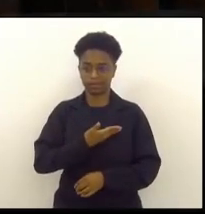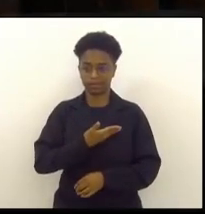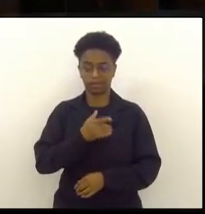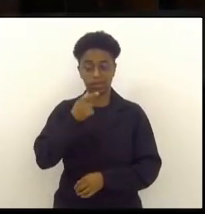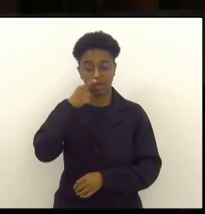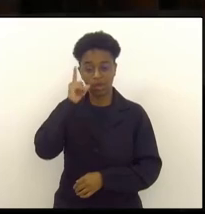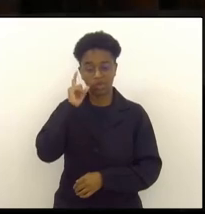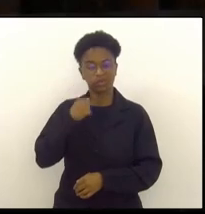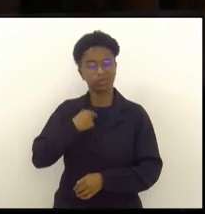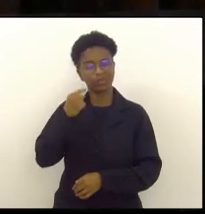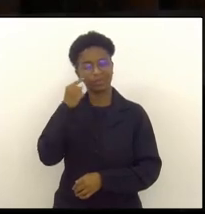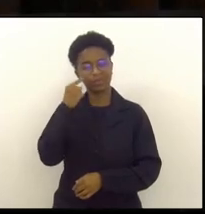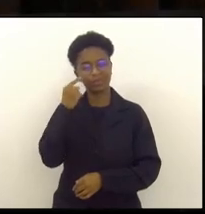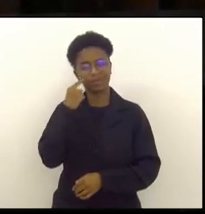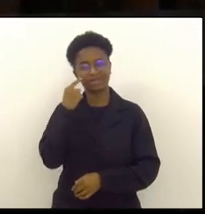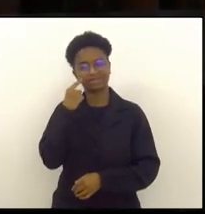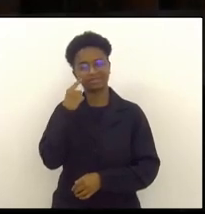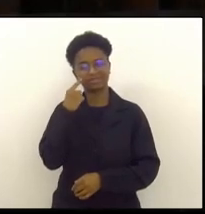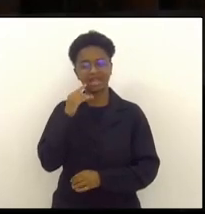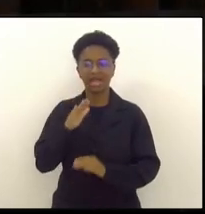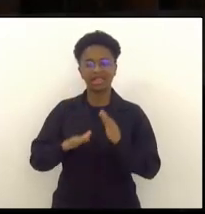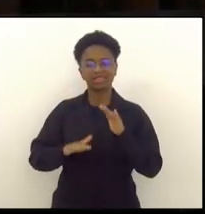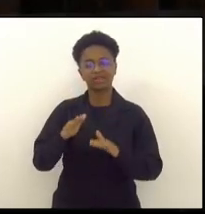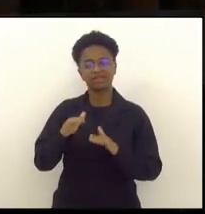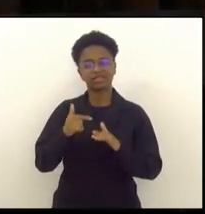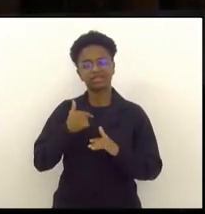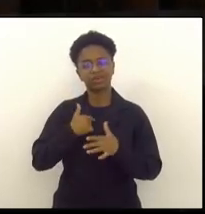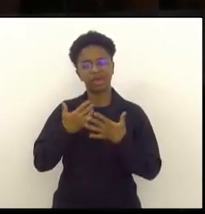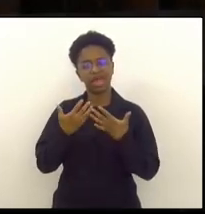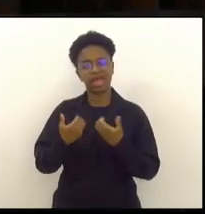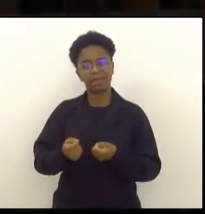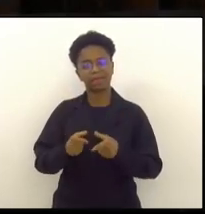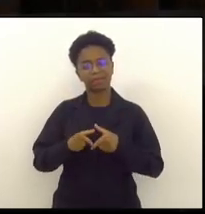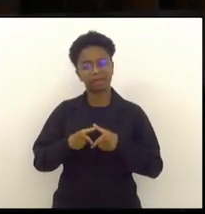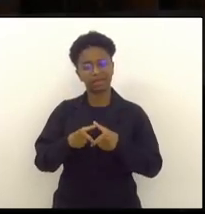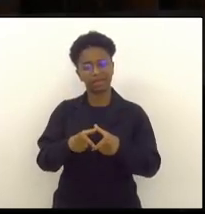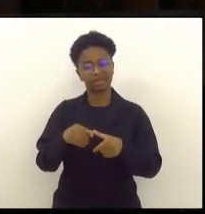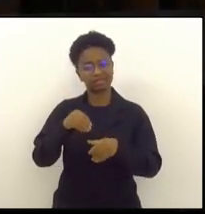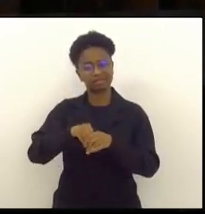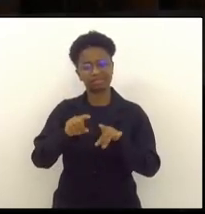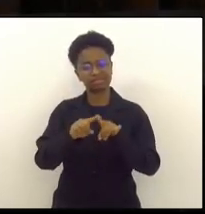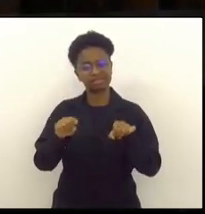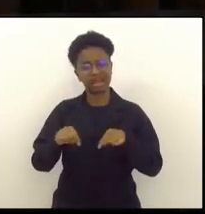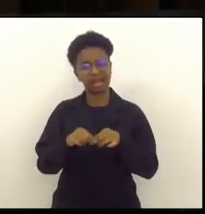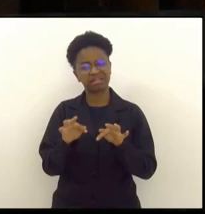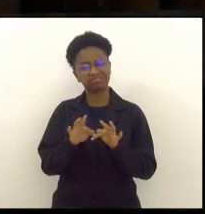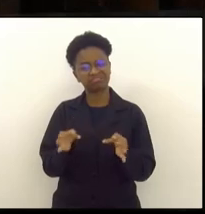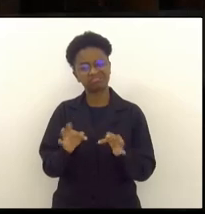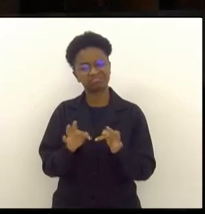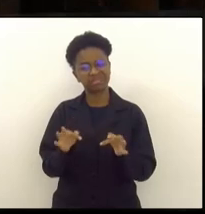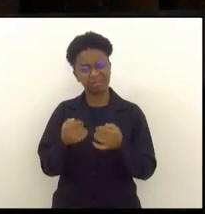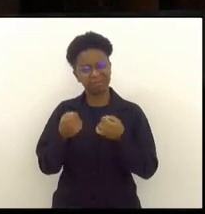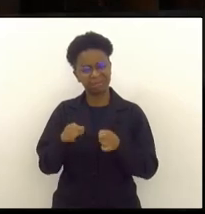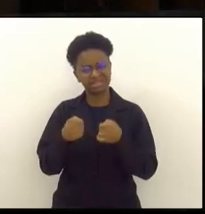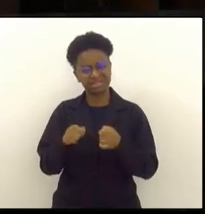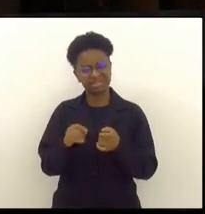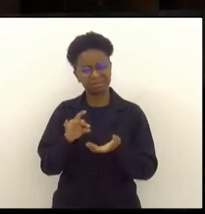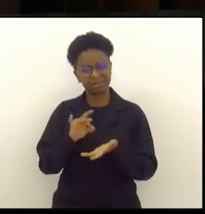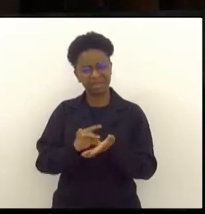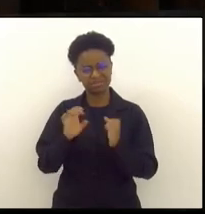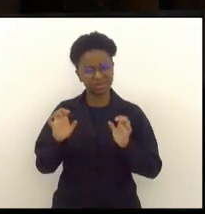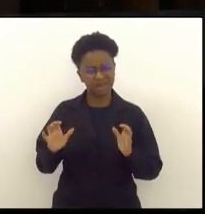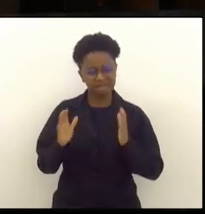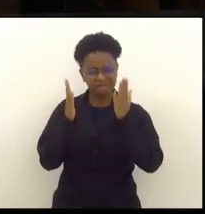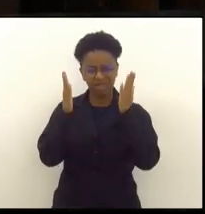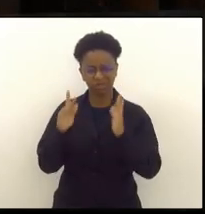Ontem ainda eu pensava que talvez eu pudesse ter recebido essa medalha no gabinete, deputado. De repente, fazer uma cerimônia, dá tanto trabalho